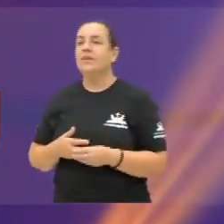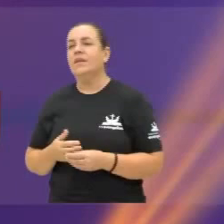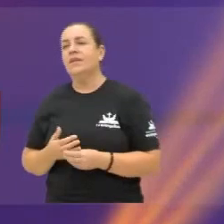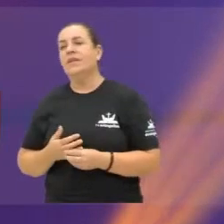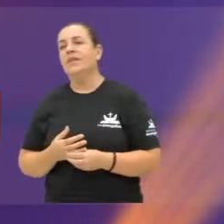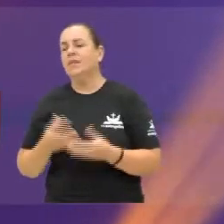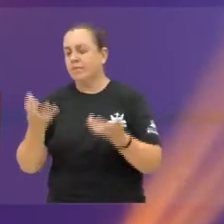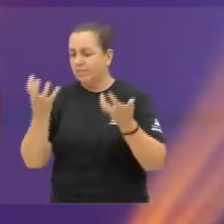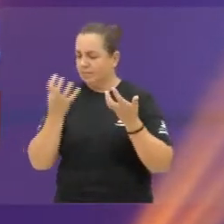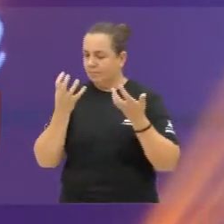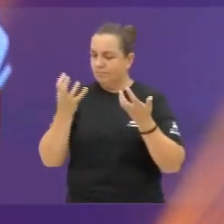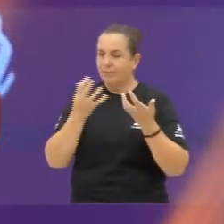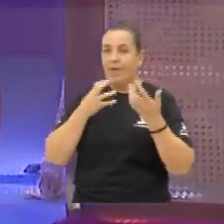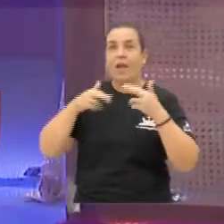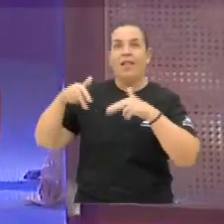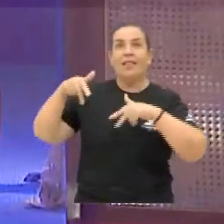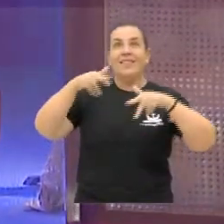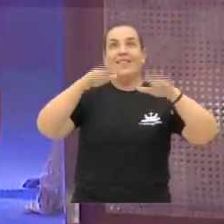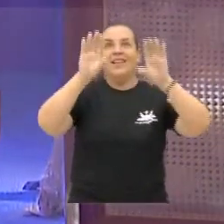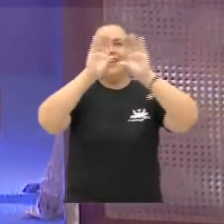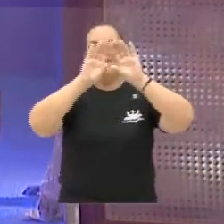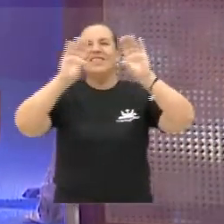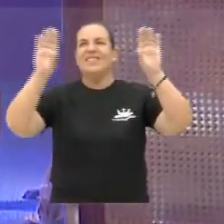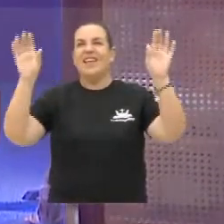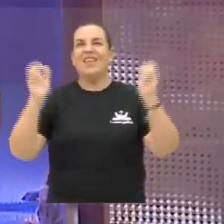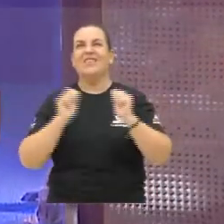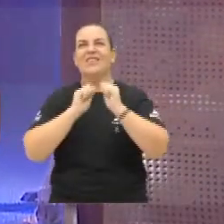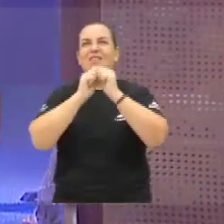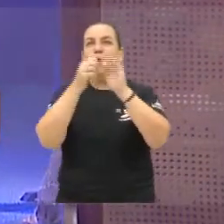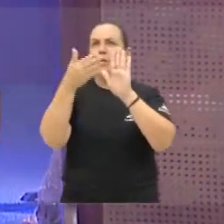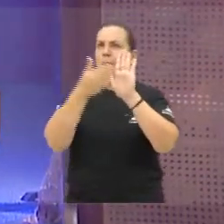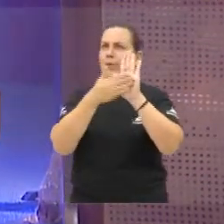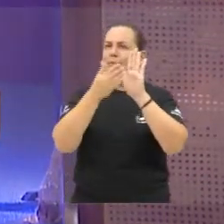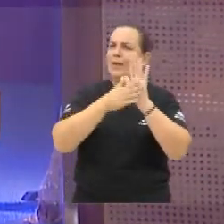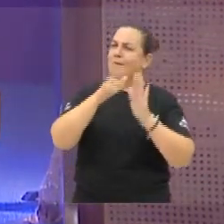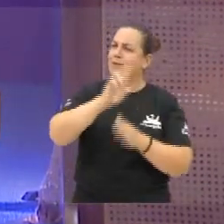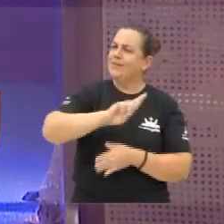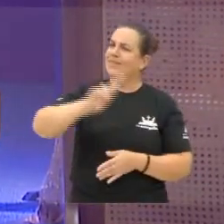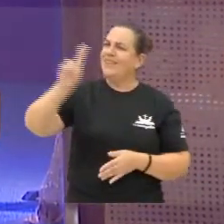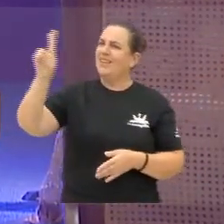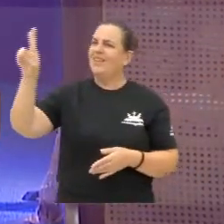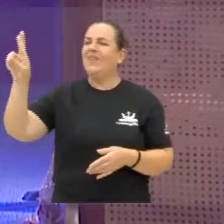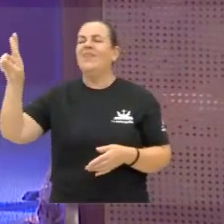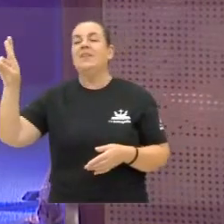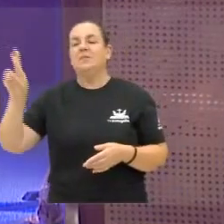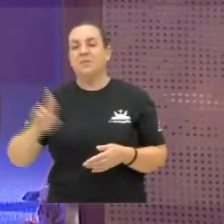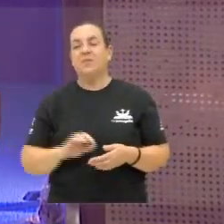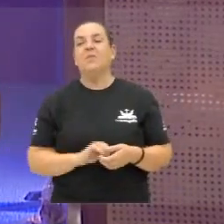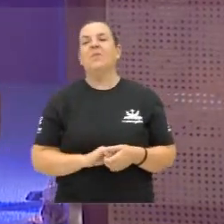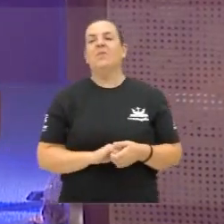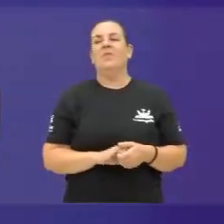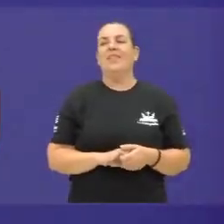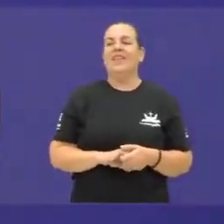acreditar. Quero andar lá nas alturas com as promessas do Senhor.